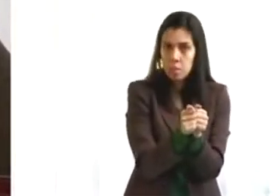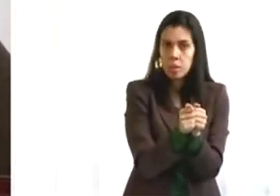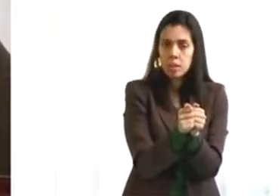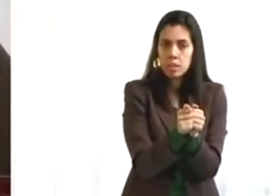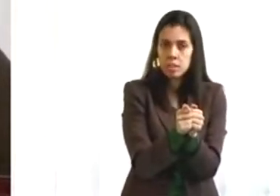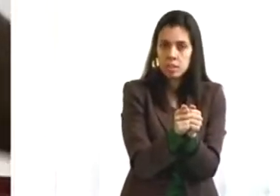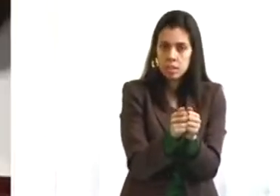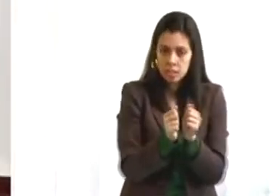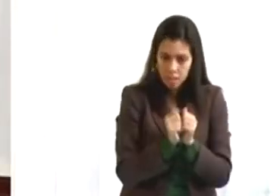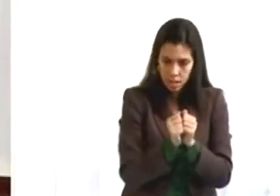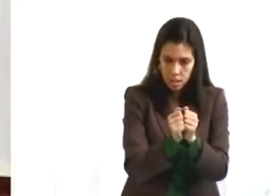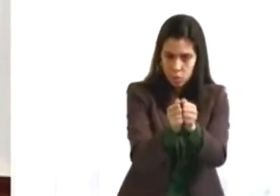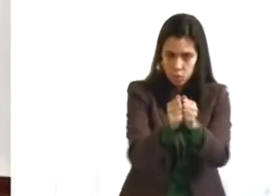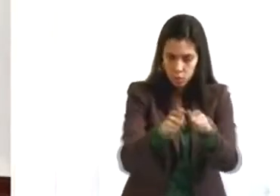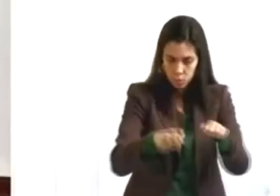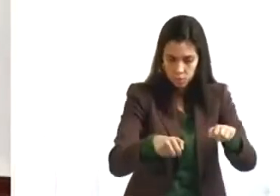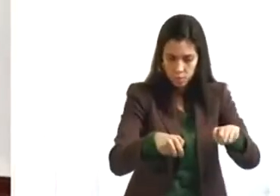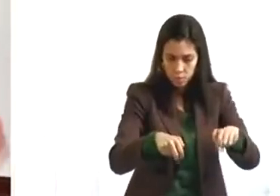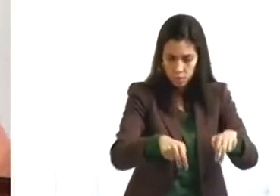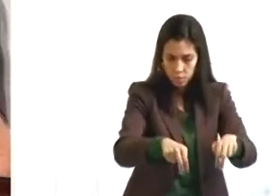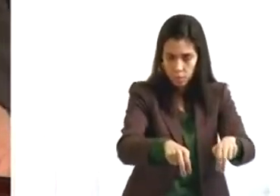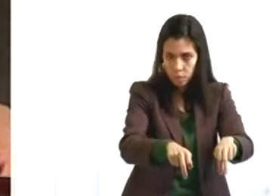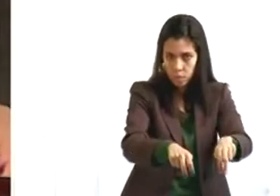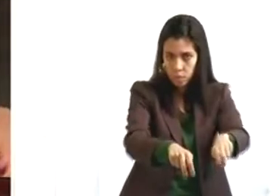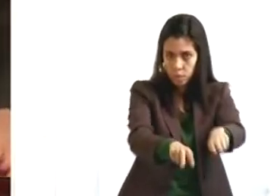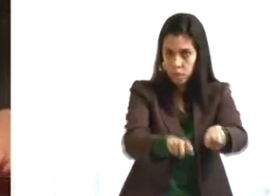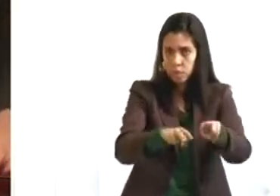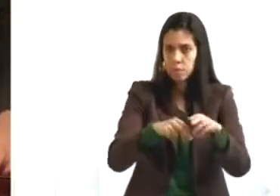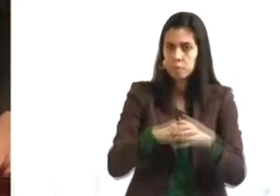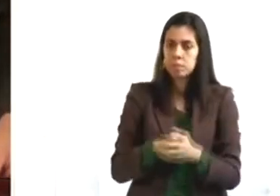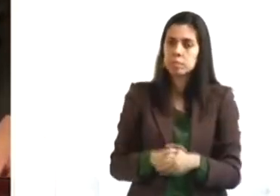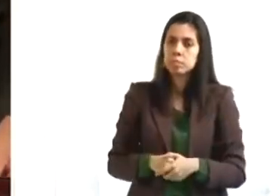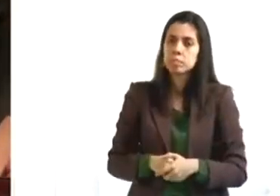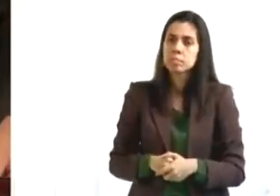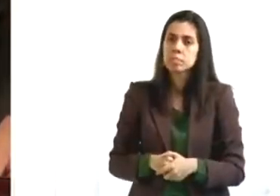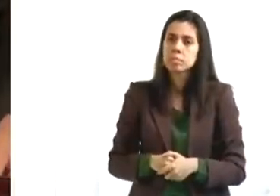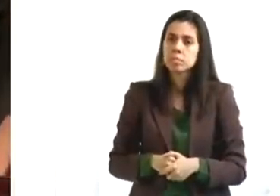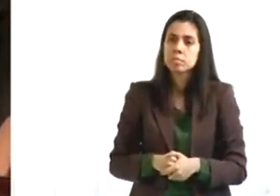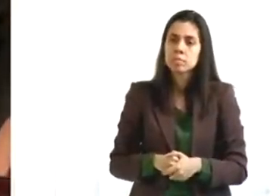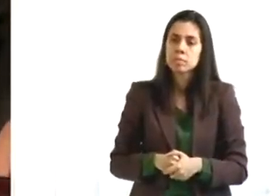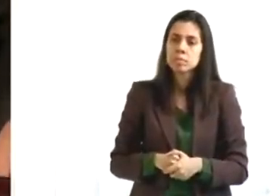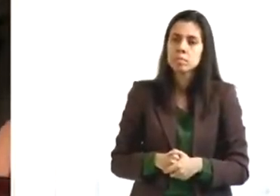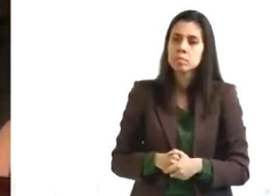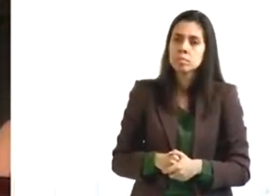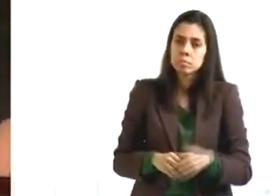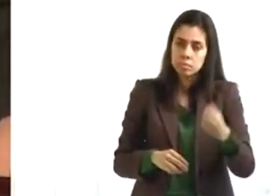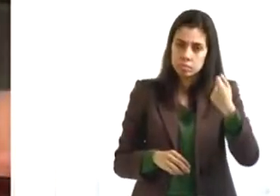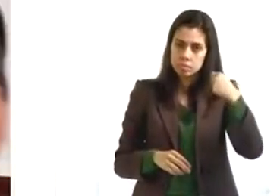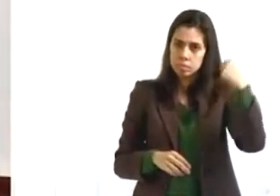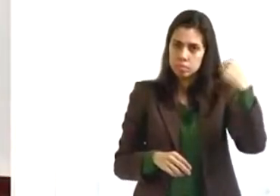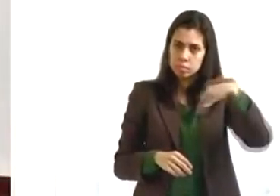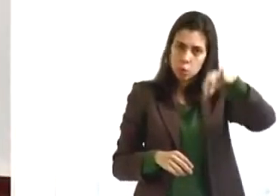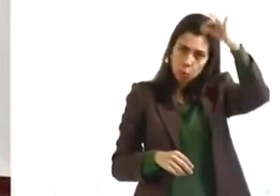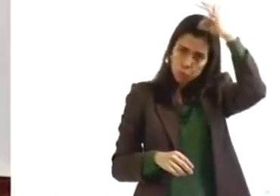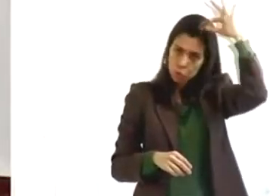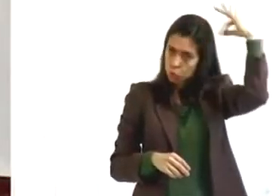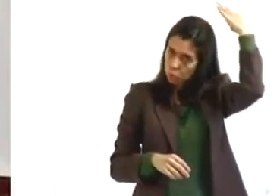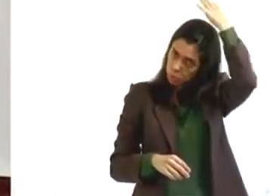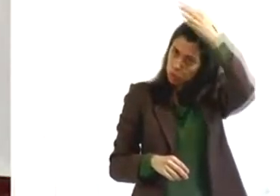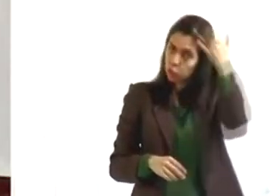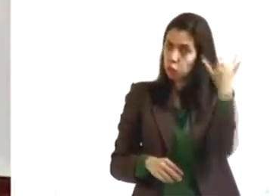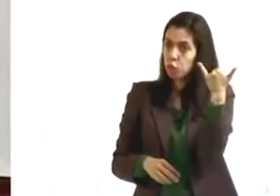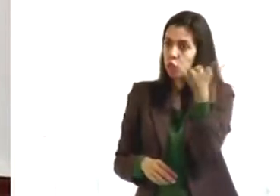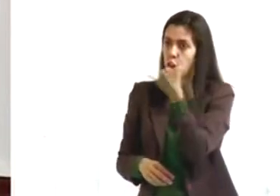acompanha-o. Já não bastasse o Senhor falar para Filipe: vai para o lado sul, para a estrada de Jerusalém a Gaza, ela